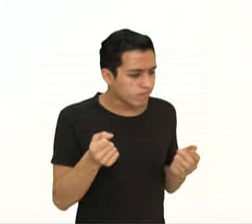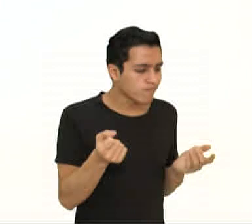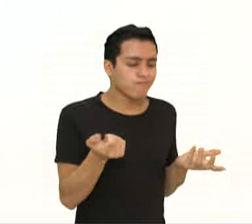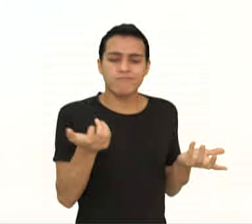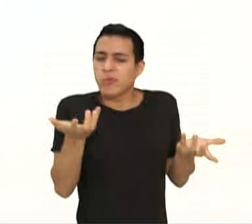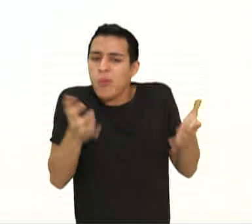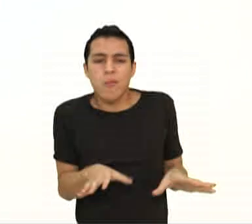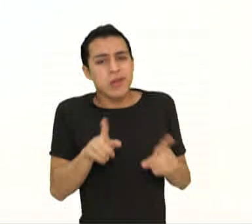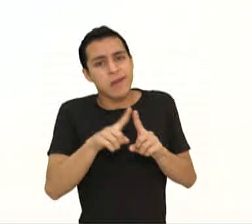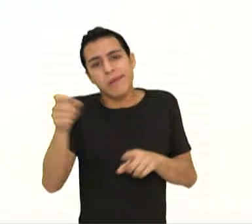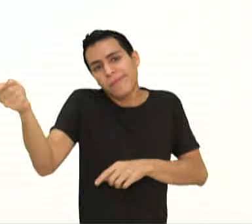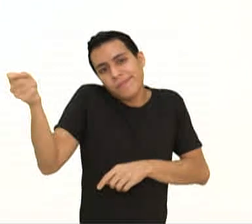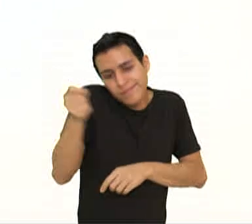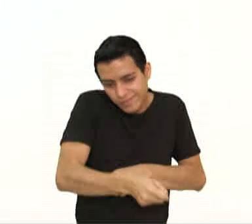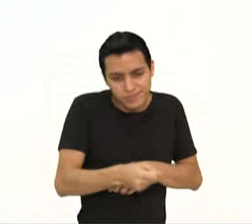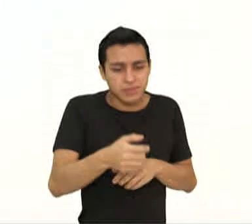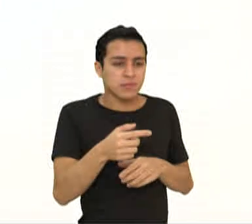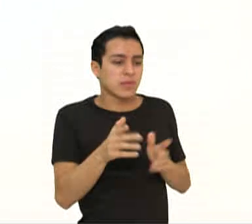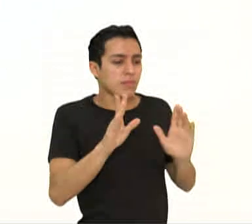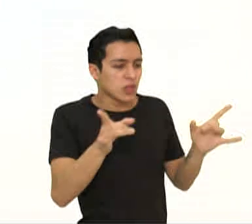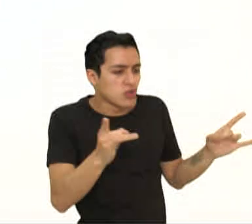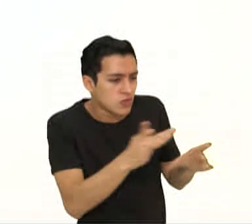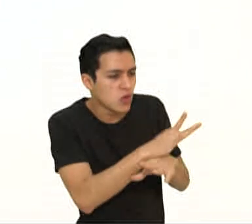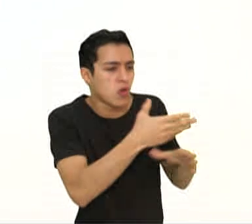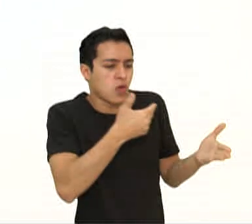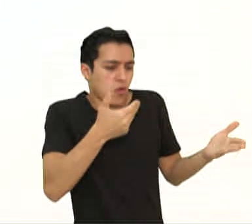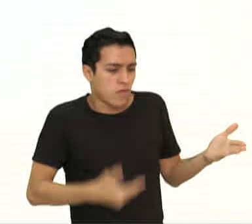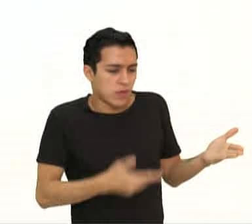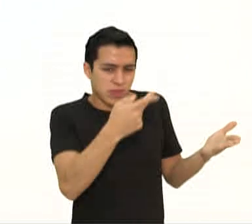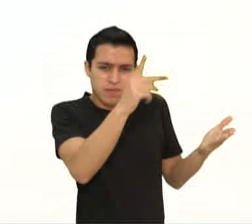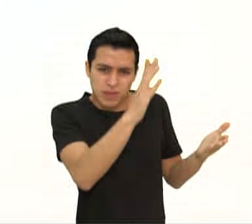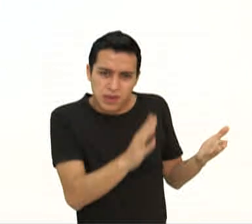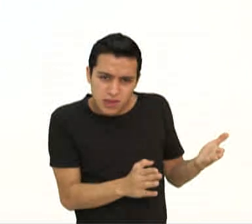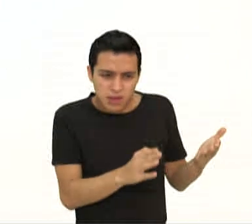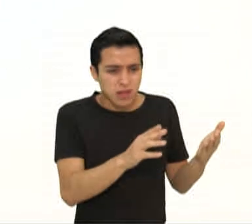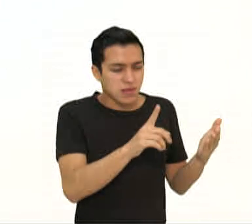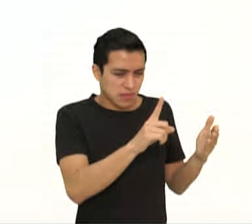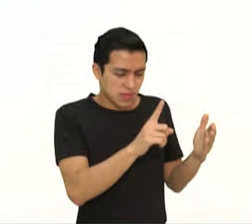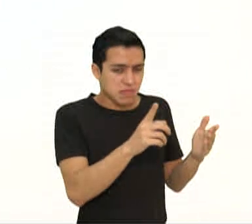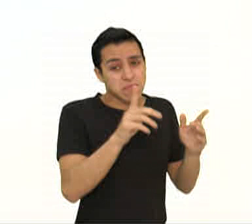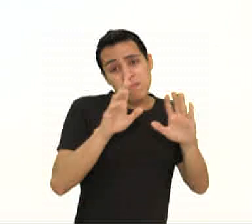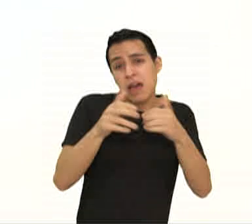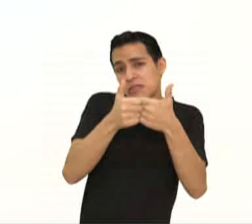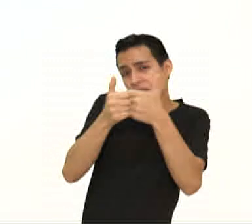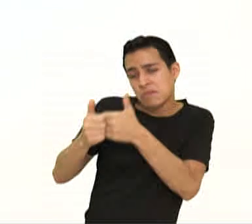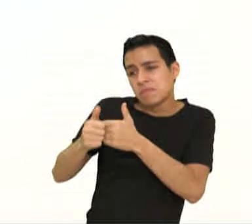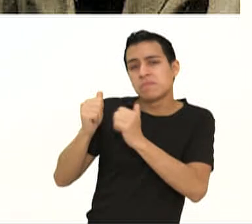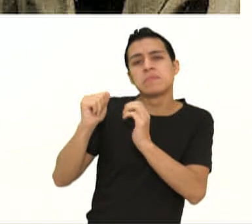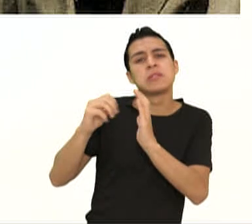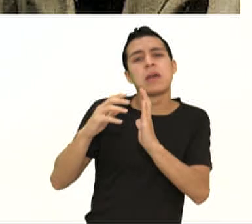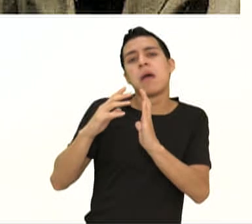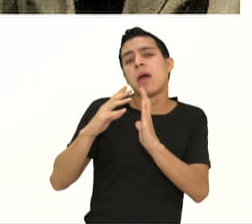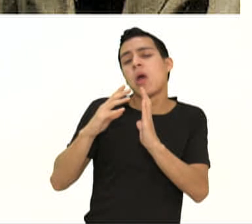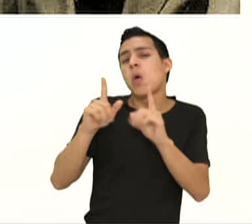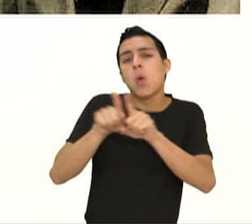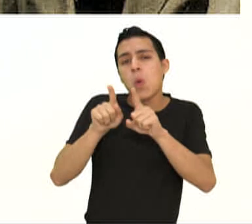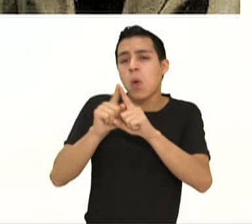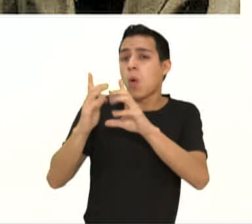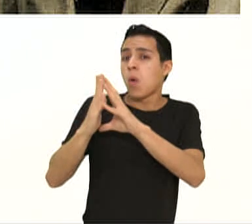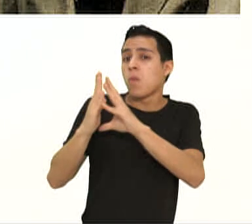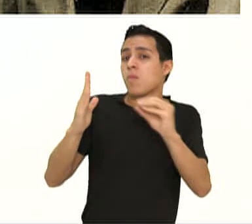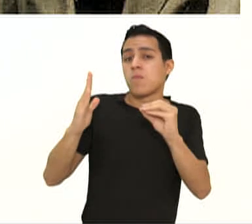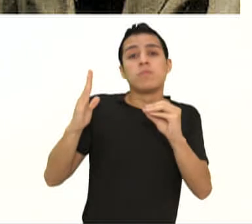própria vontade, mas então já tinha um governo dentro do Brasil, mesmo que fossem com os ideais portugueses.